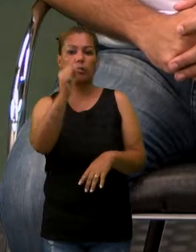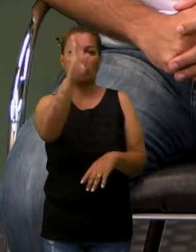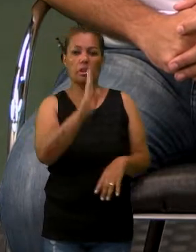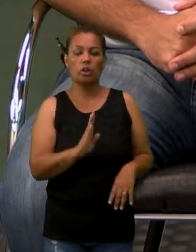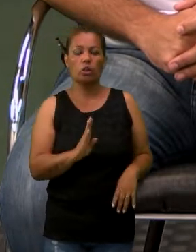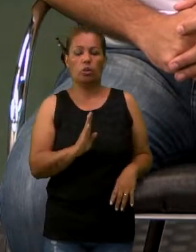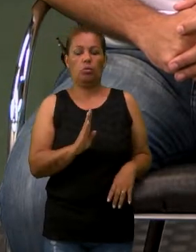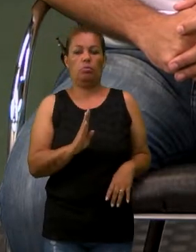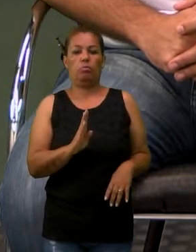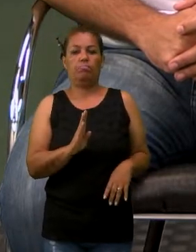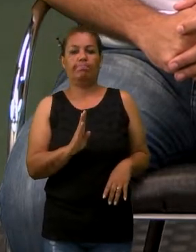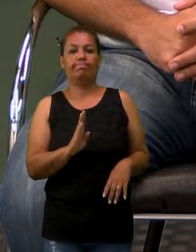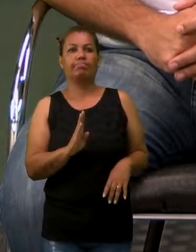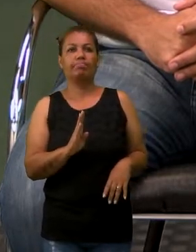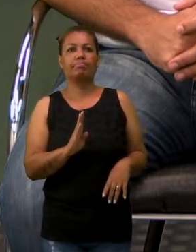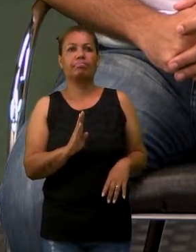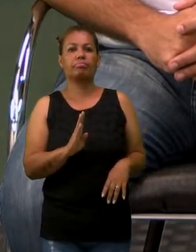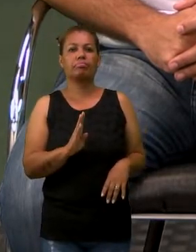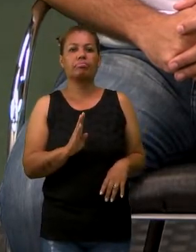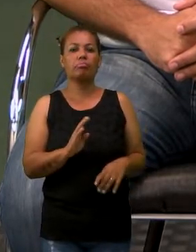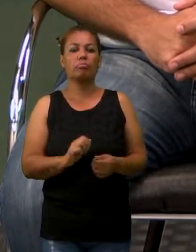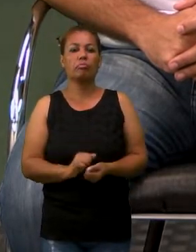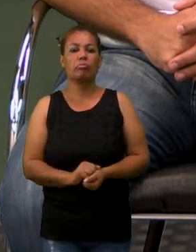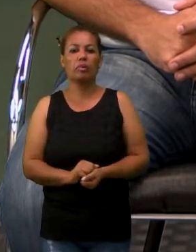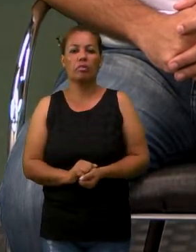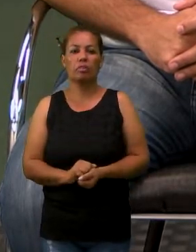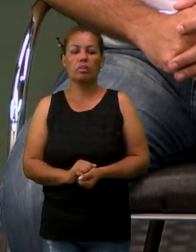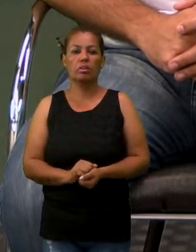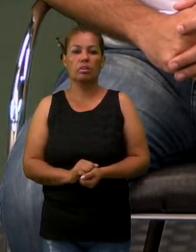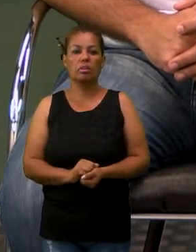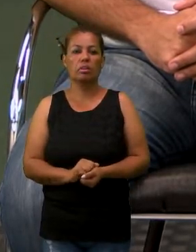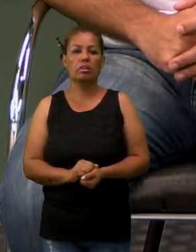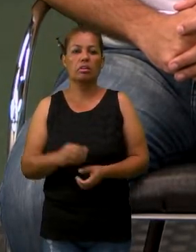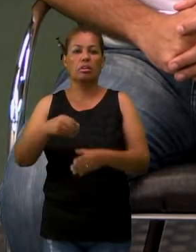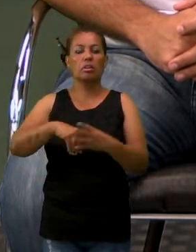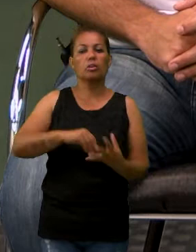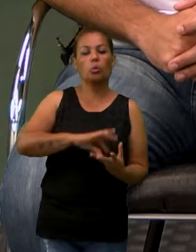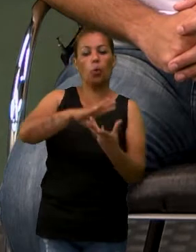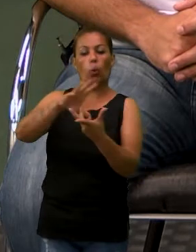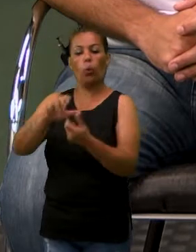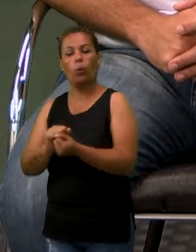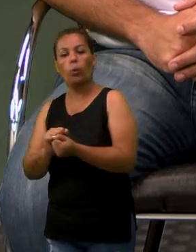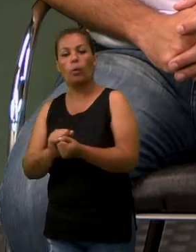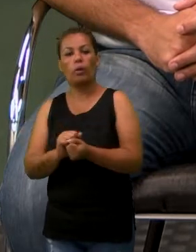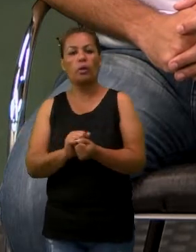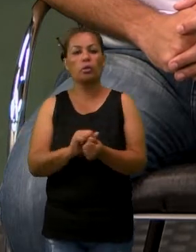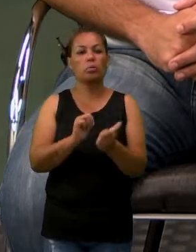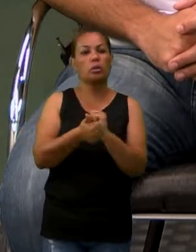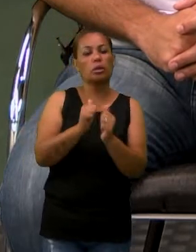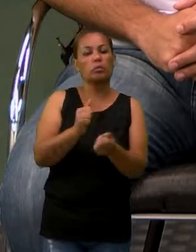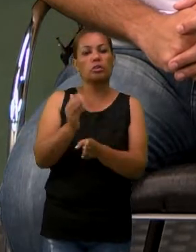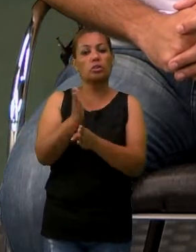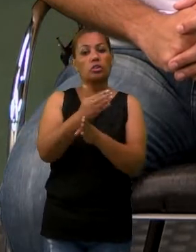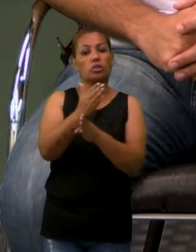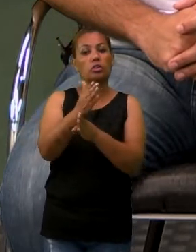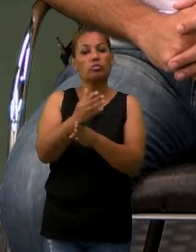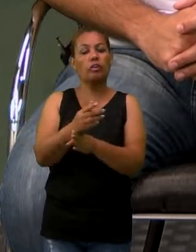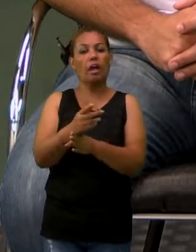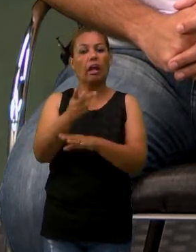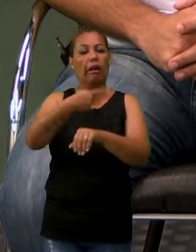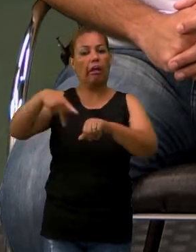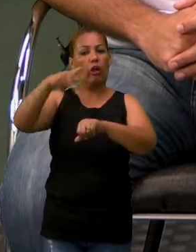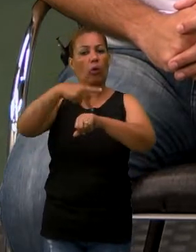o brasil é dentro do mundo esportivo de vela é um país super